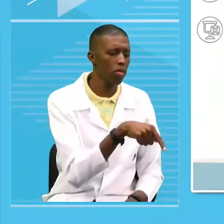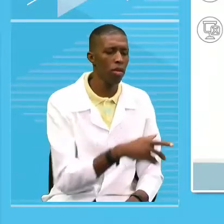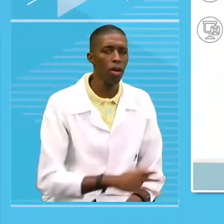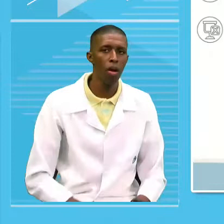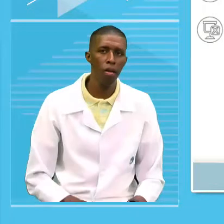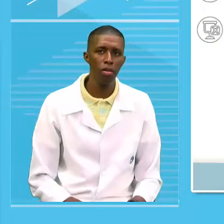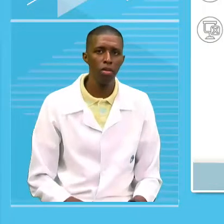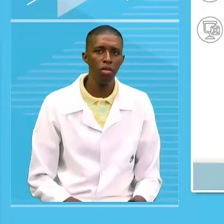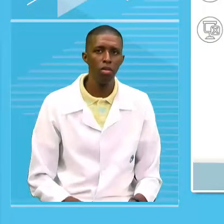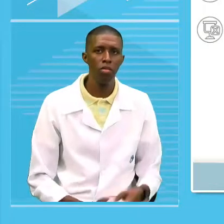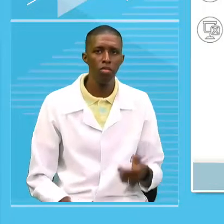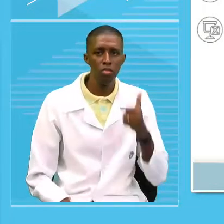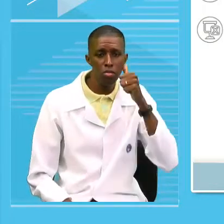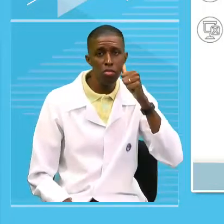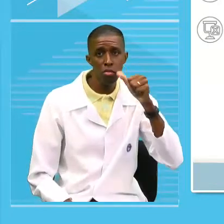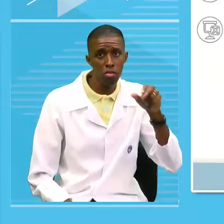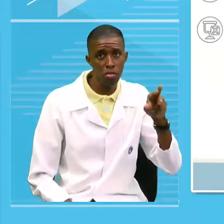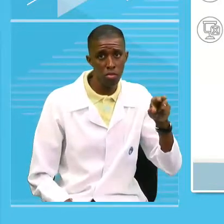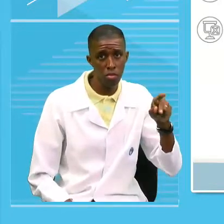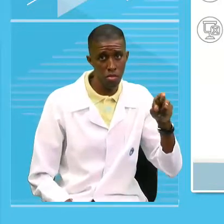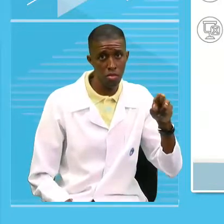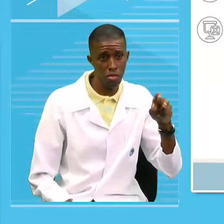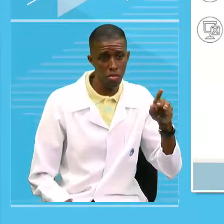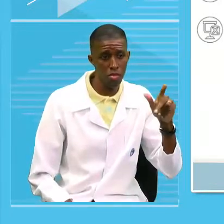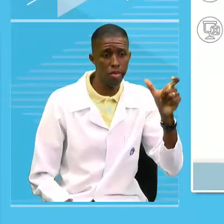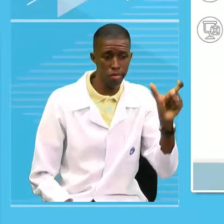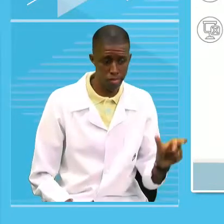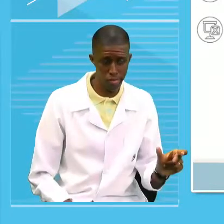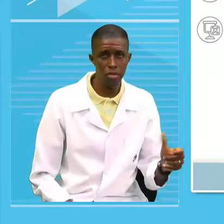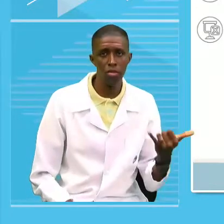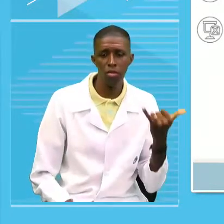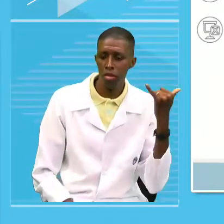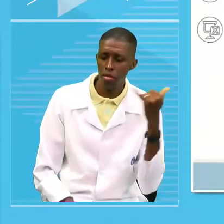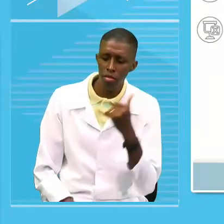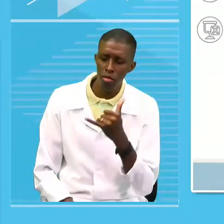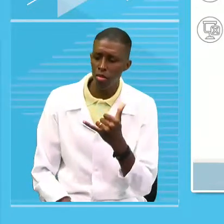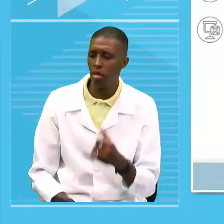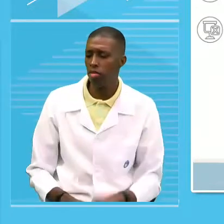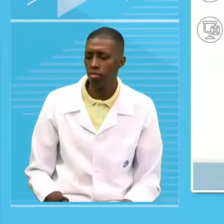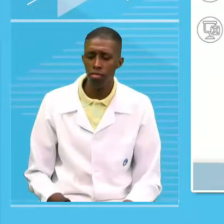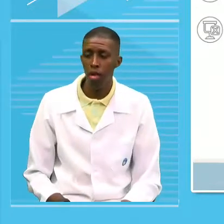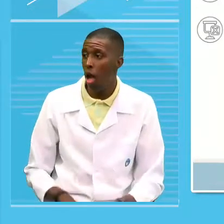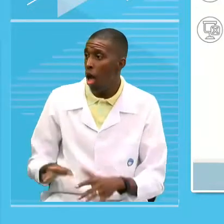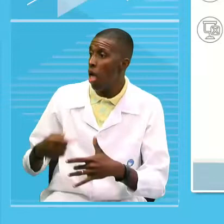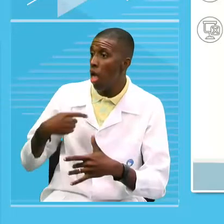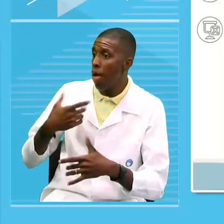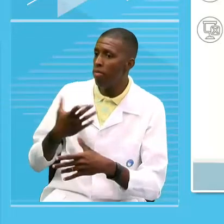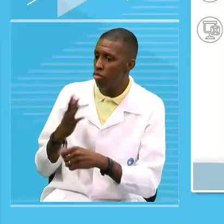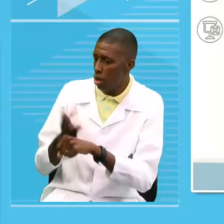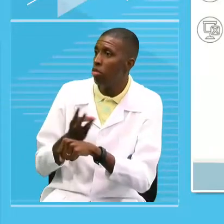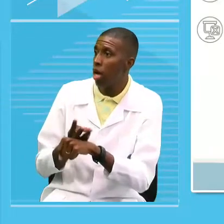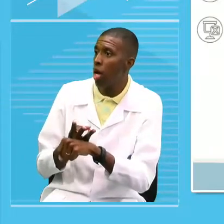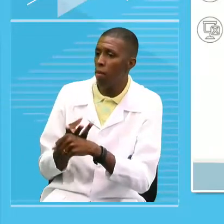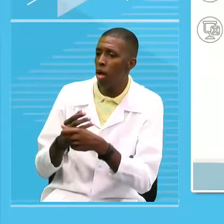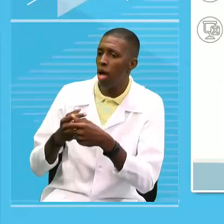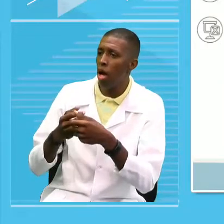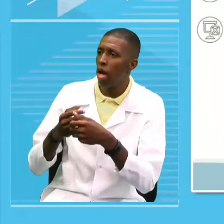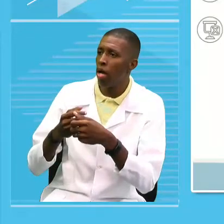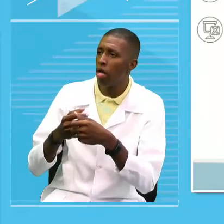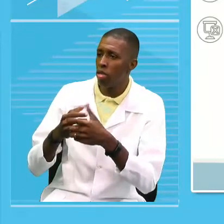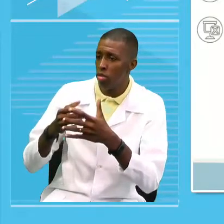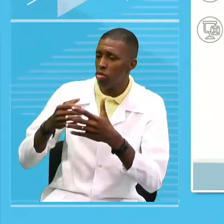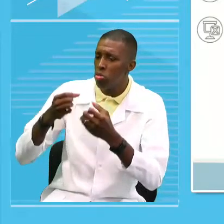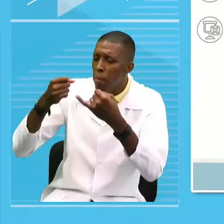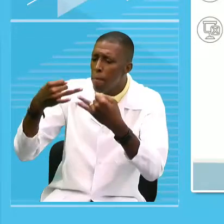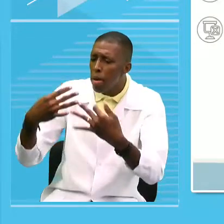uma água quente colocar no copo deixar esfriar tomar aquela água todos os dias aquilo ali ia